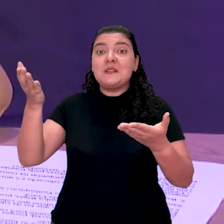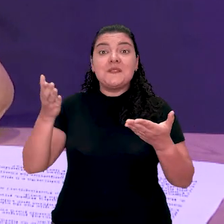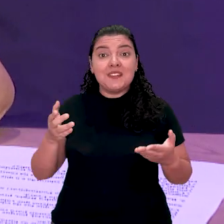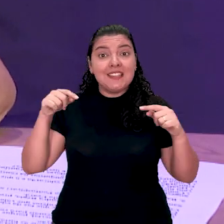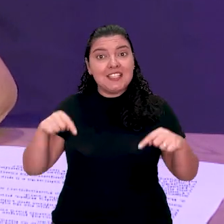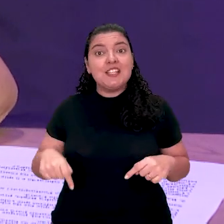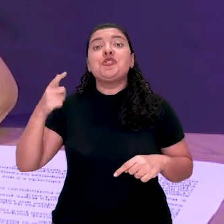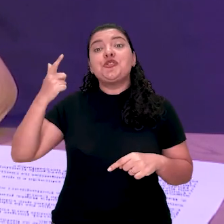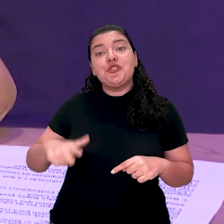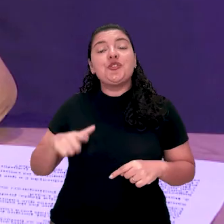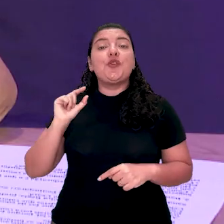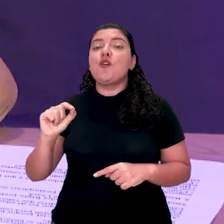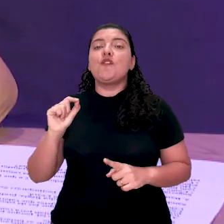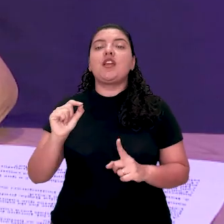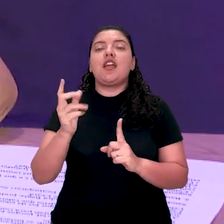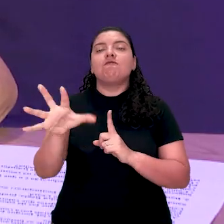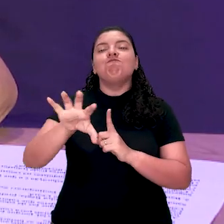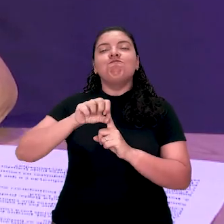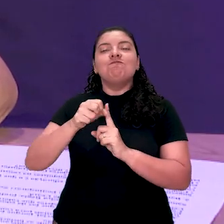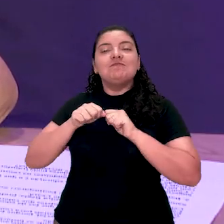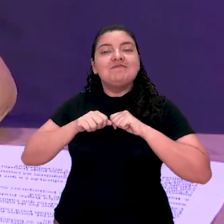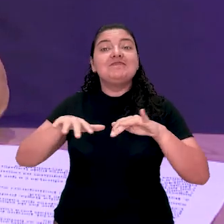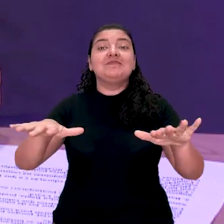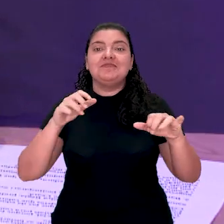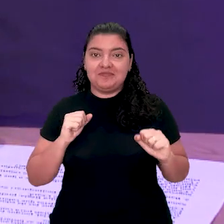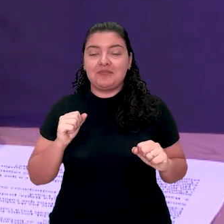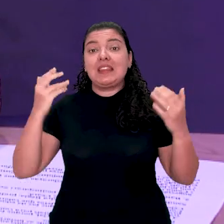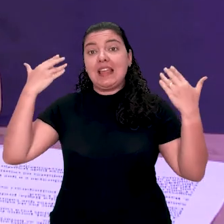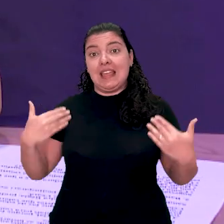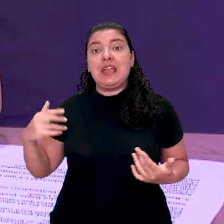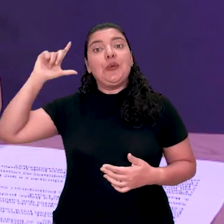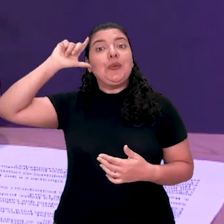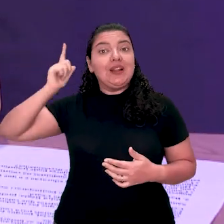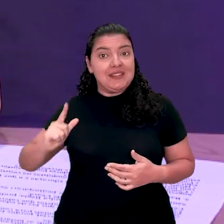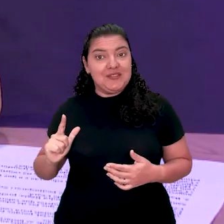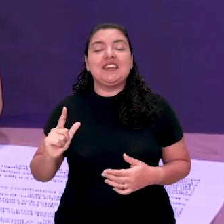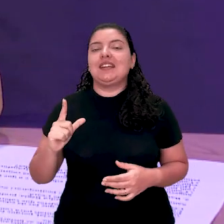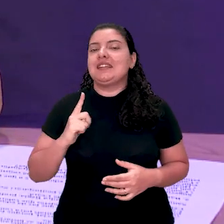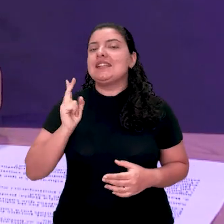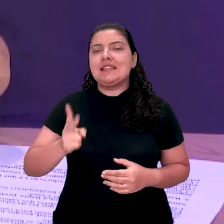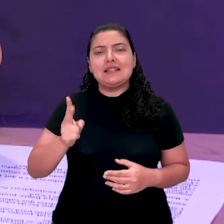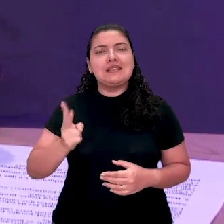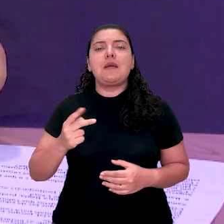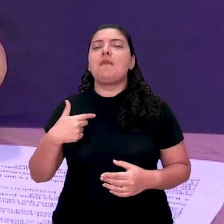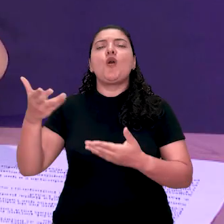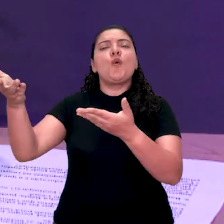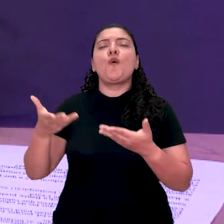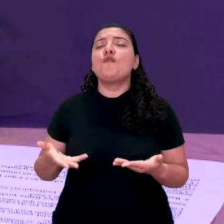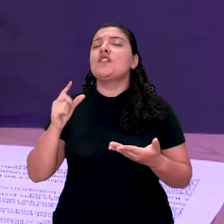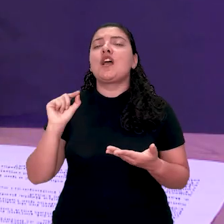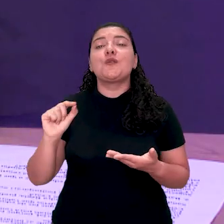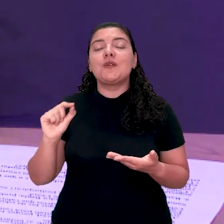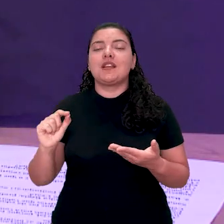muito bem-vindo a mais um episódio do nosso podcast Pode Inspirar. Eu sou a Levinha Vasconcelos e a cada episódio trago convidados